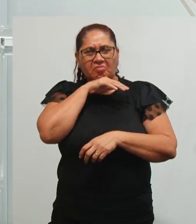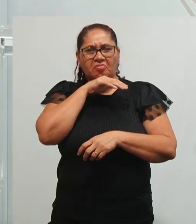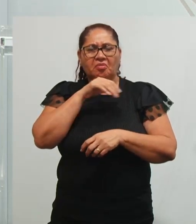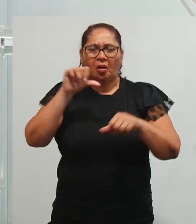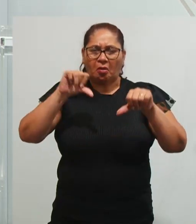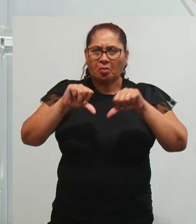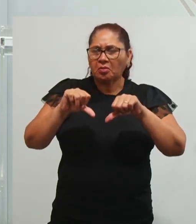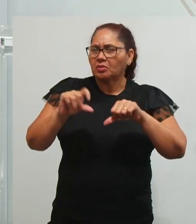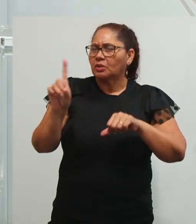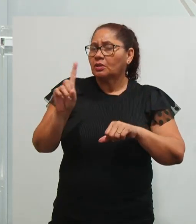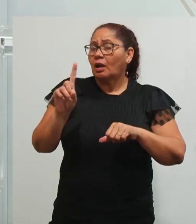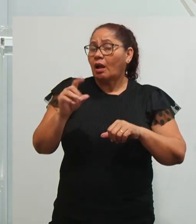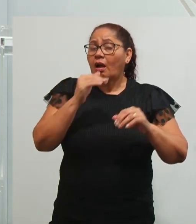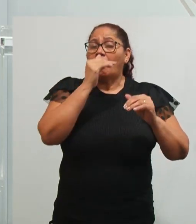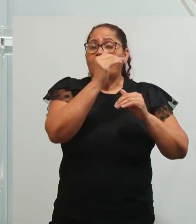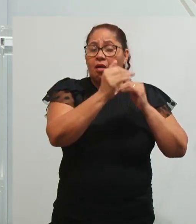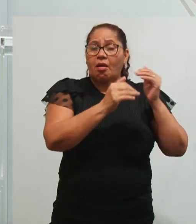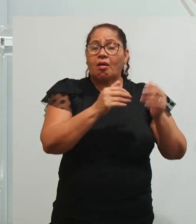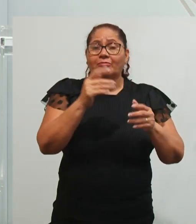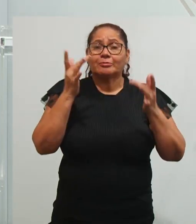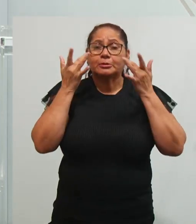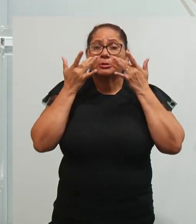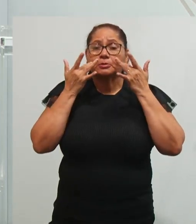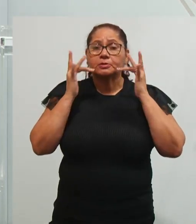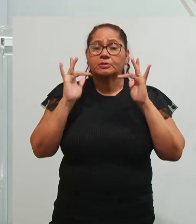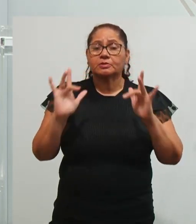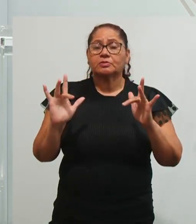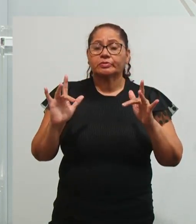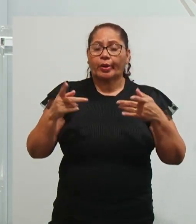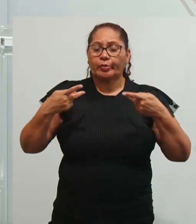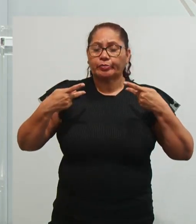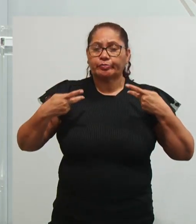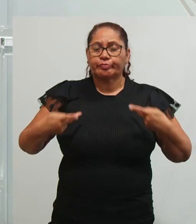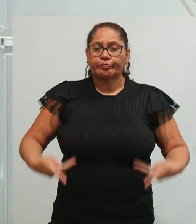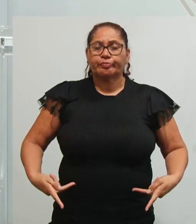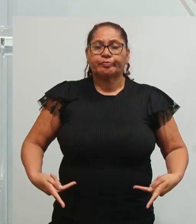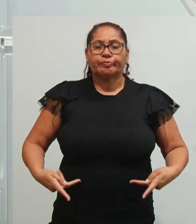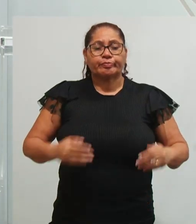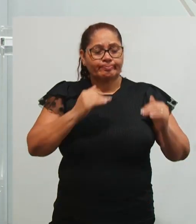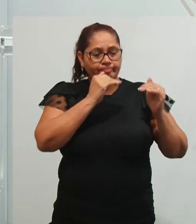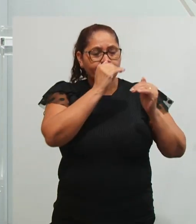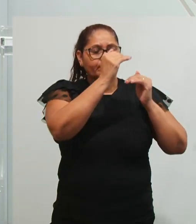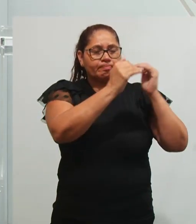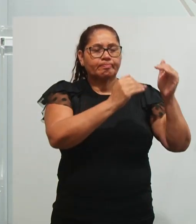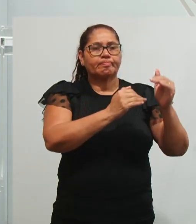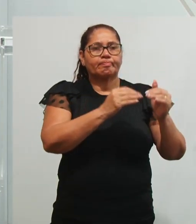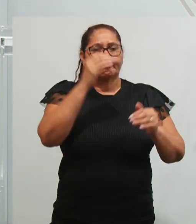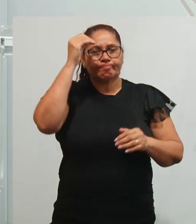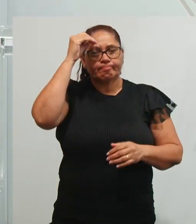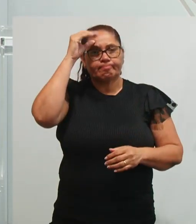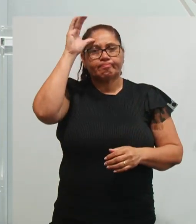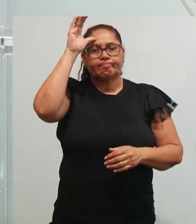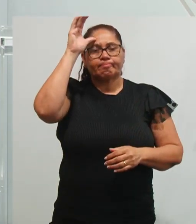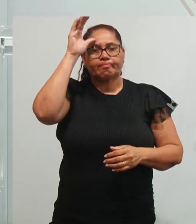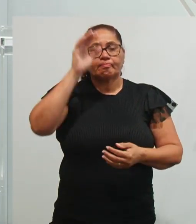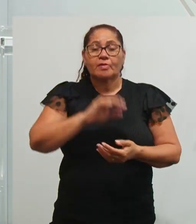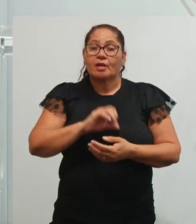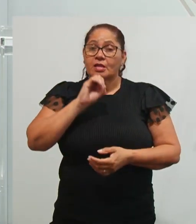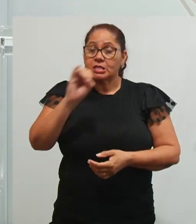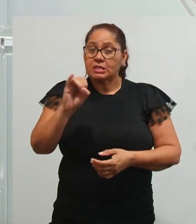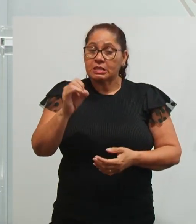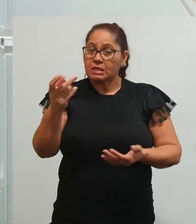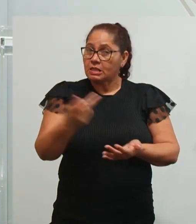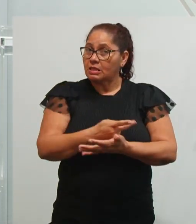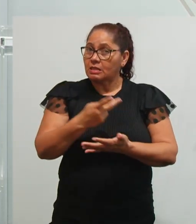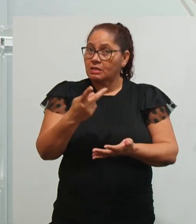é um processo natural, é um processo do ser humano, é um processo da construção do conhecimento. Se você não